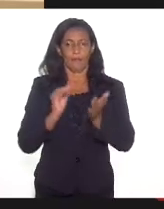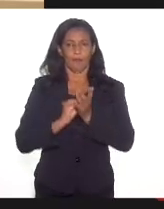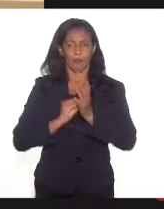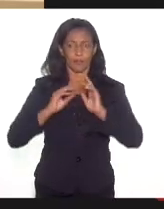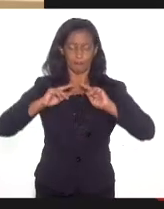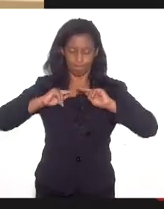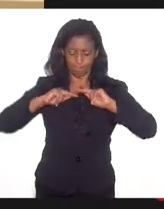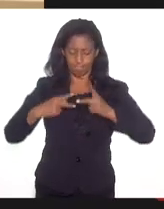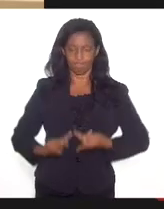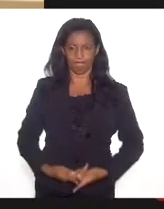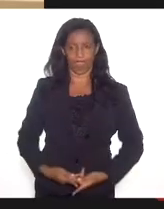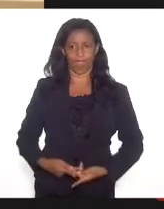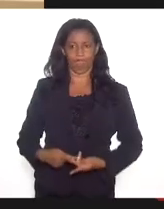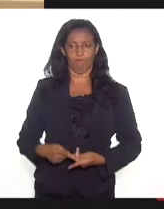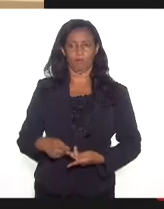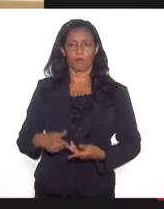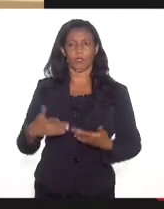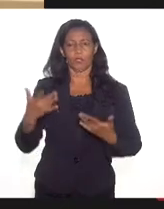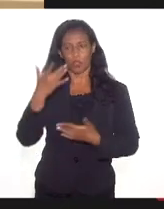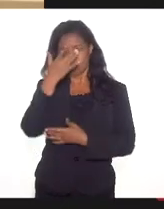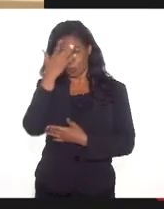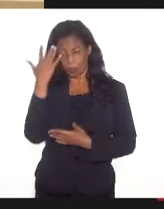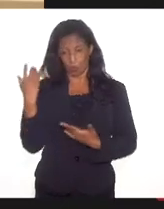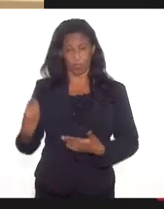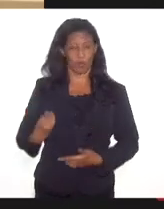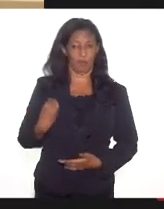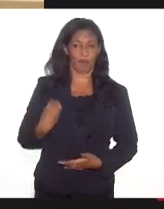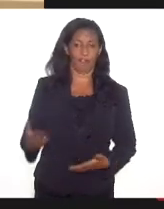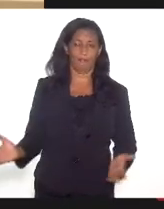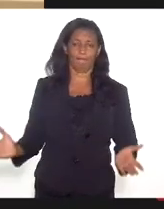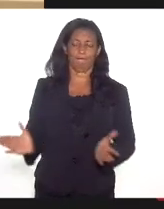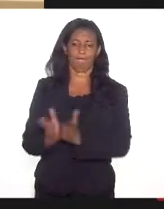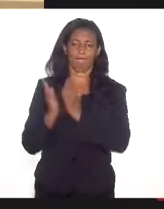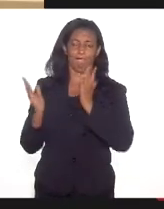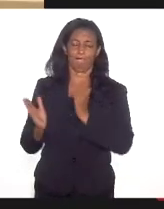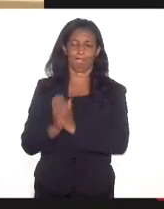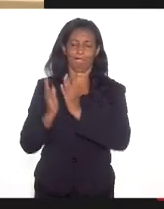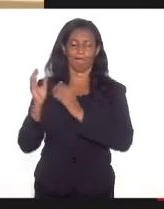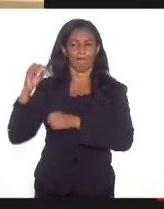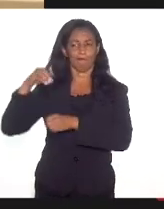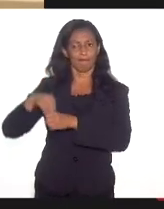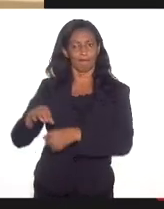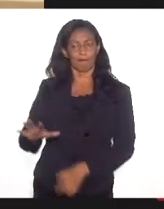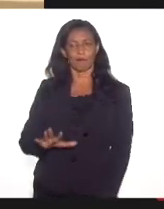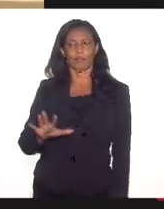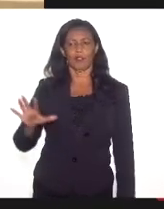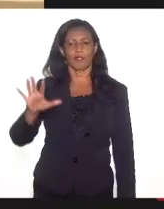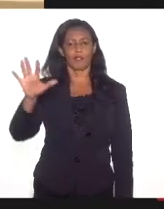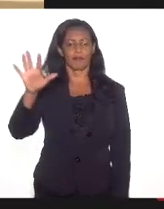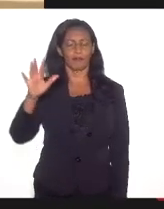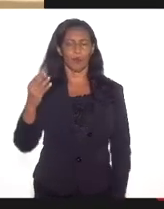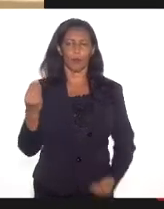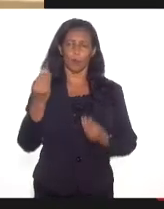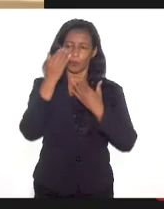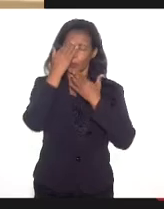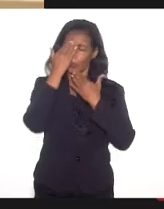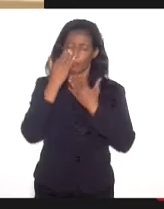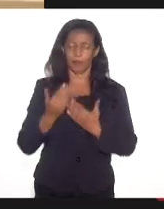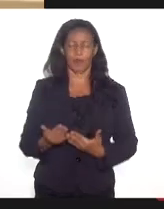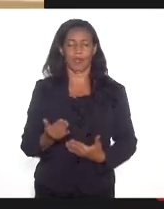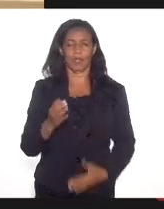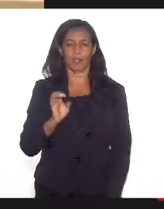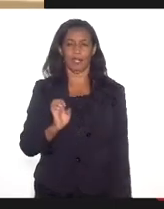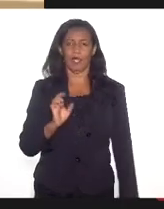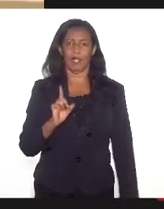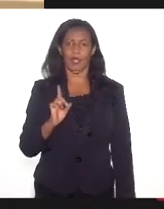daqueles e daquelas que hoje estão na pobreza que hoje estão nas favelas e nas periferias muito obrigada Eduardo